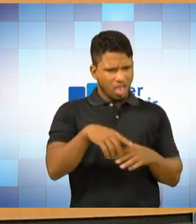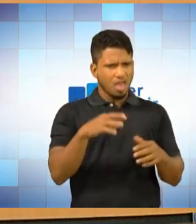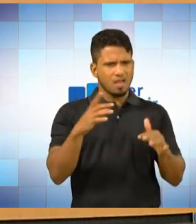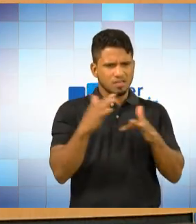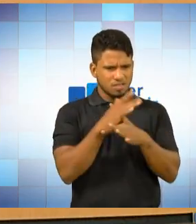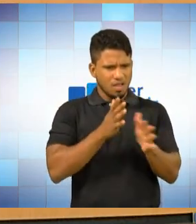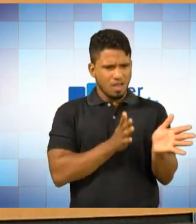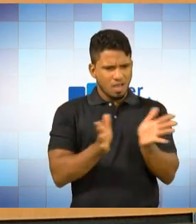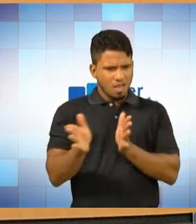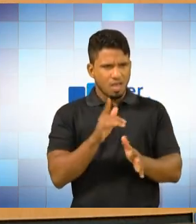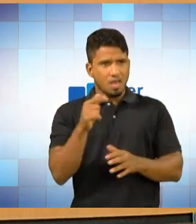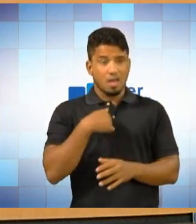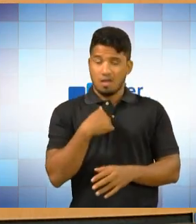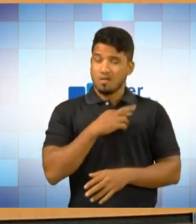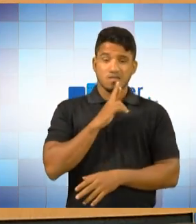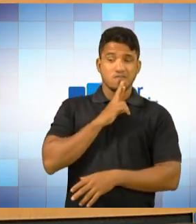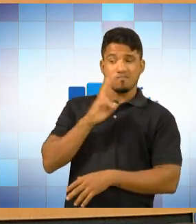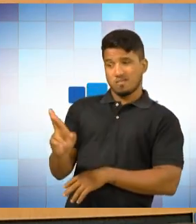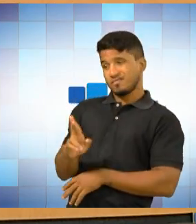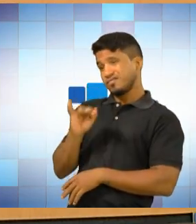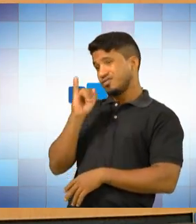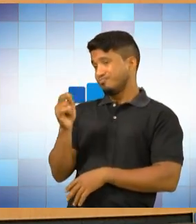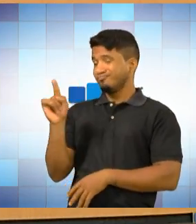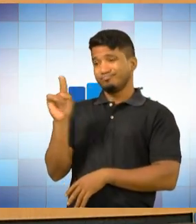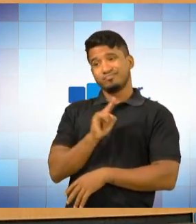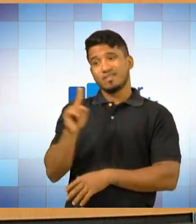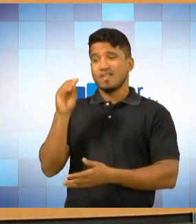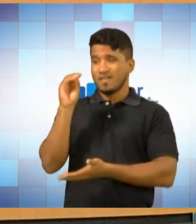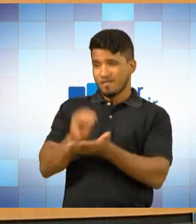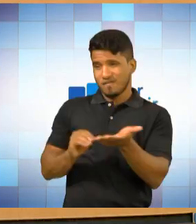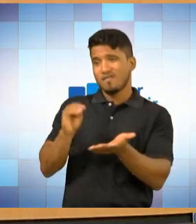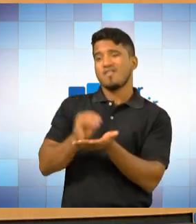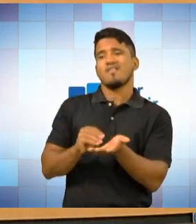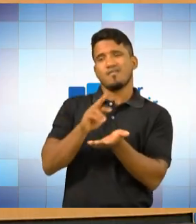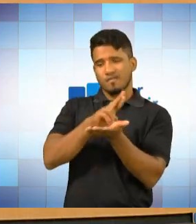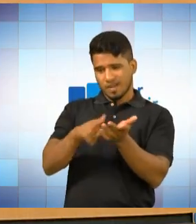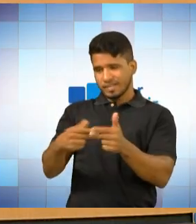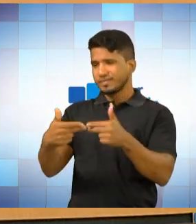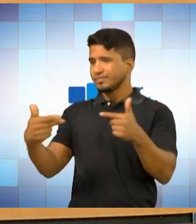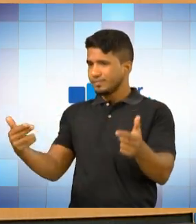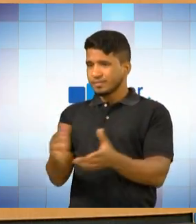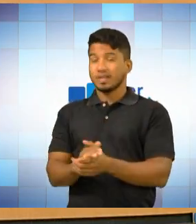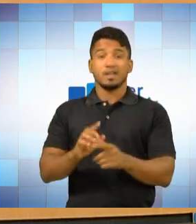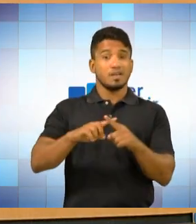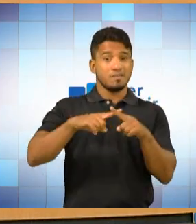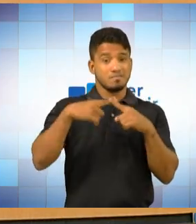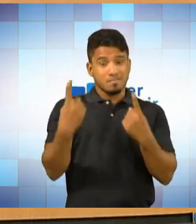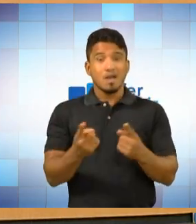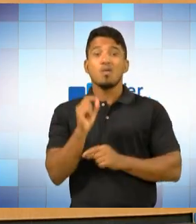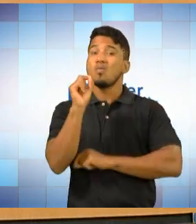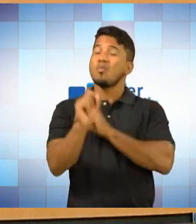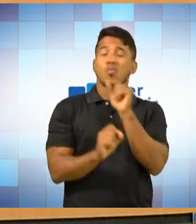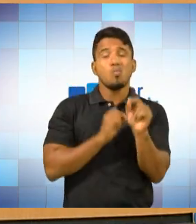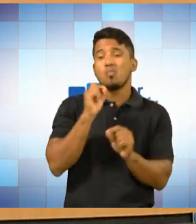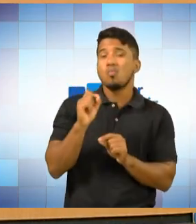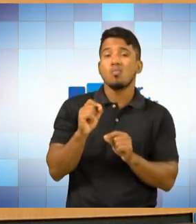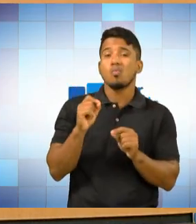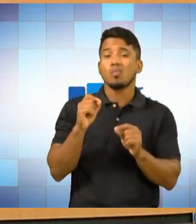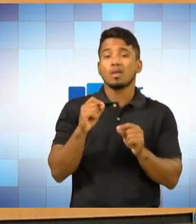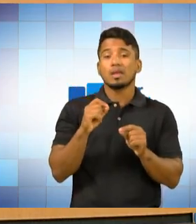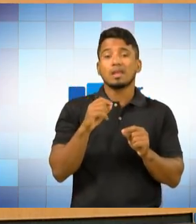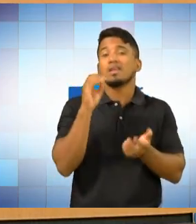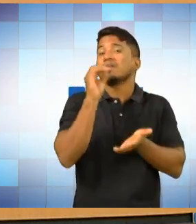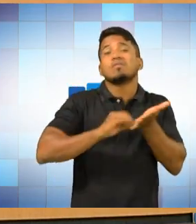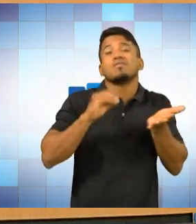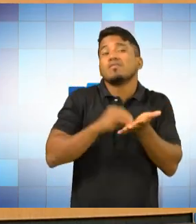acessível? A minha resposta quase sempre é não, falta muita coisa ainda. Mas o que basicamente